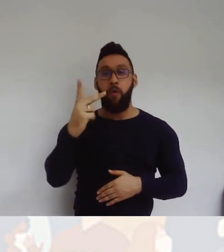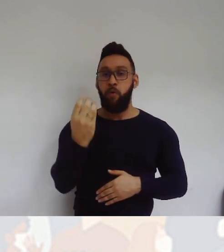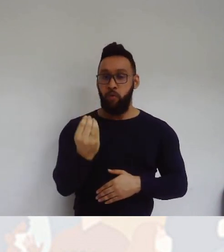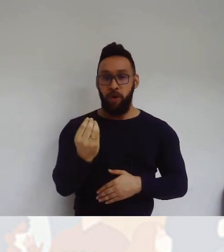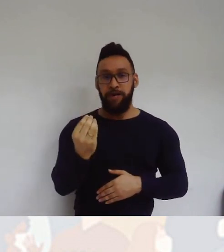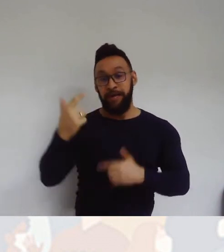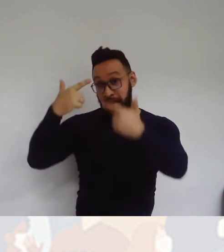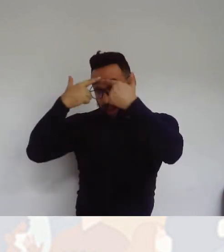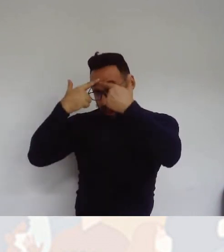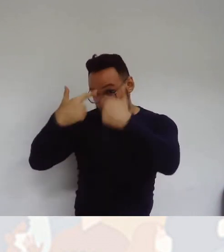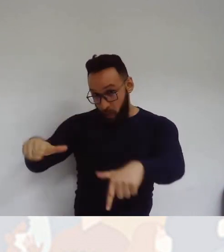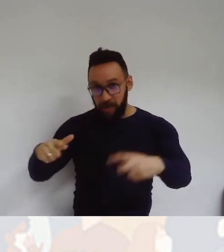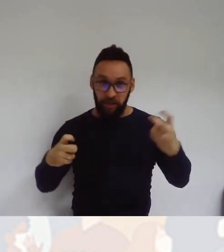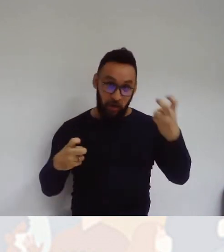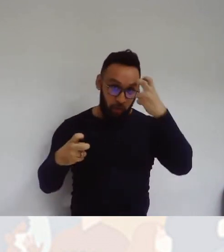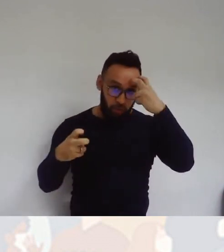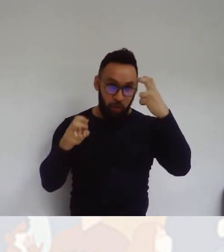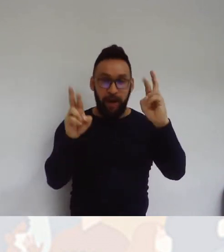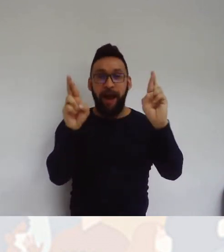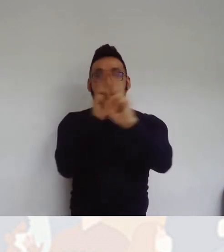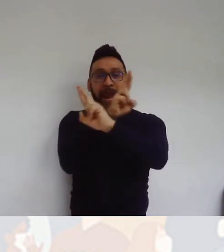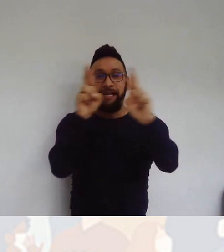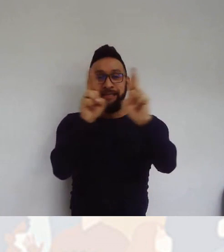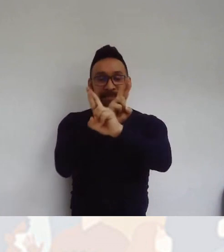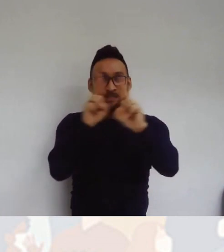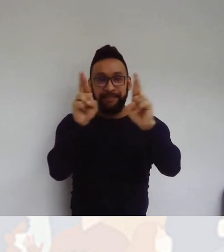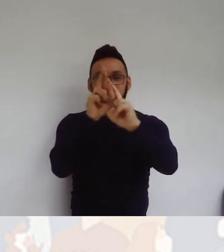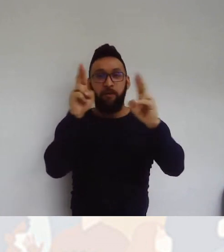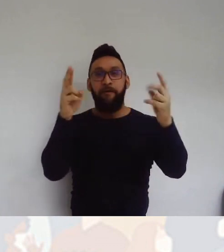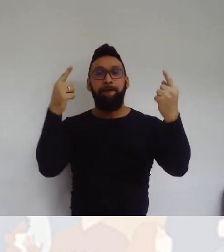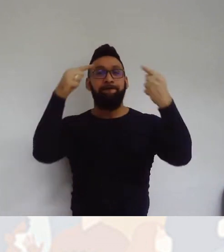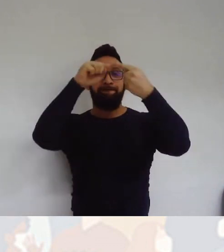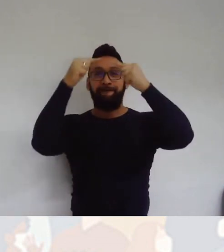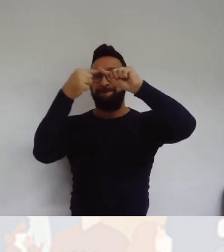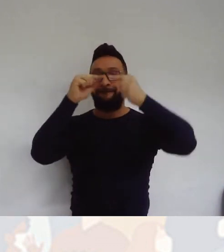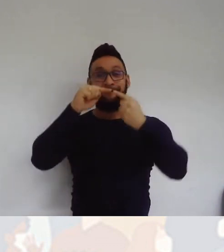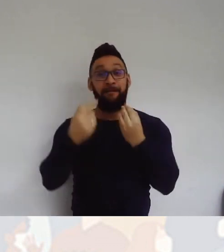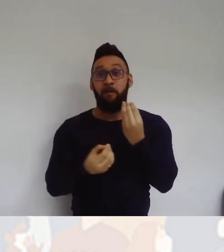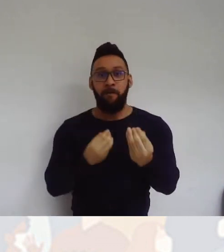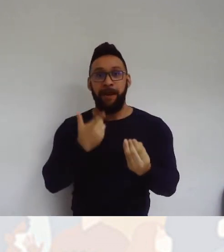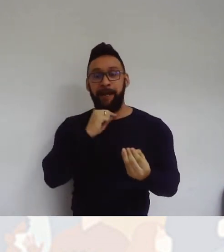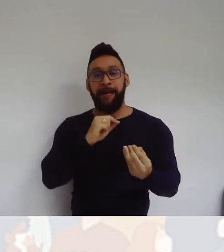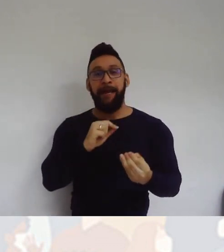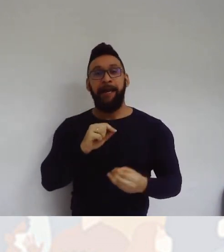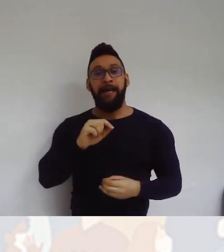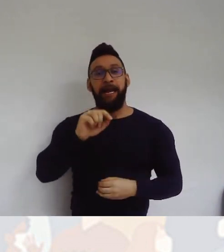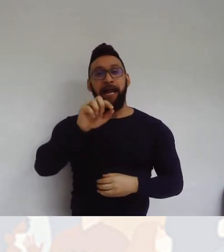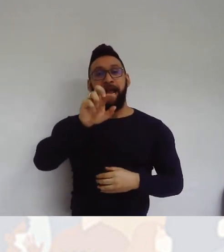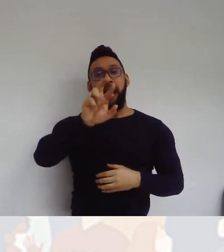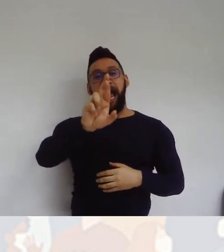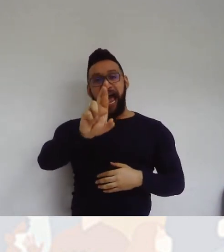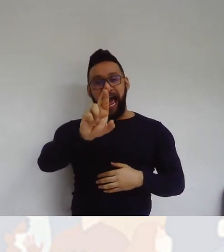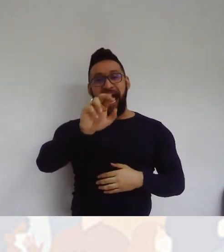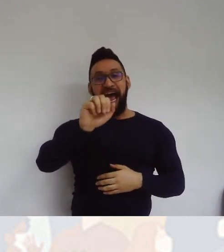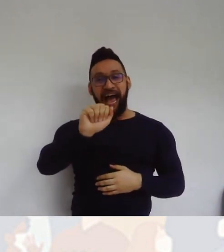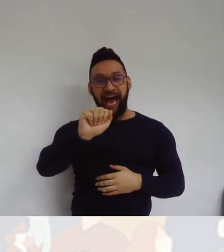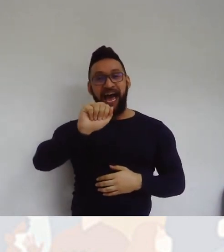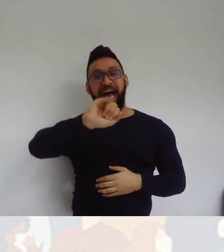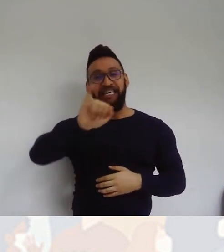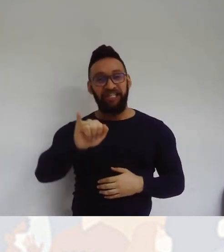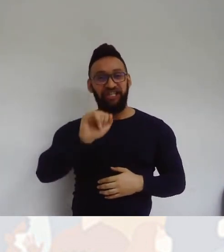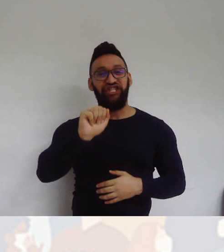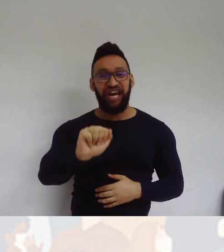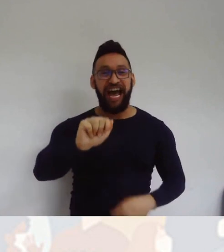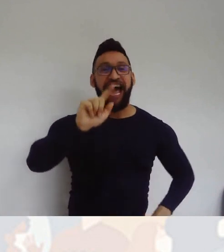entre Linguagem e Cultura, não é? Que é uma organização do professor Rajagopalan Dadina e minha, né? Um